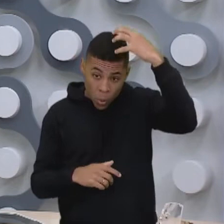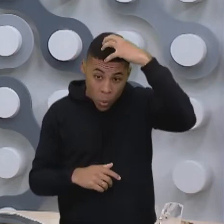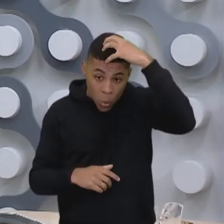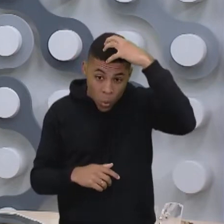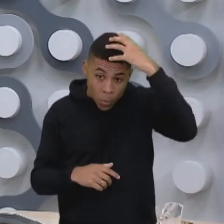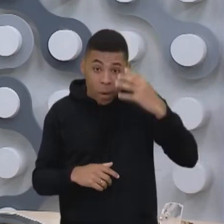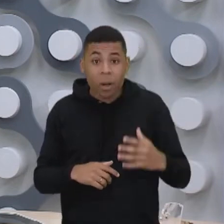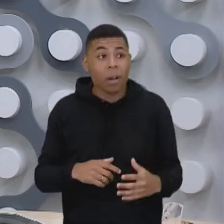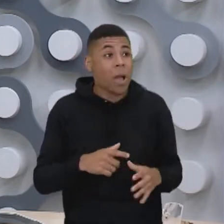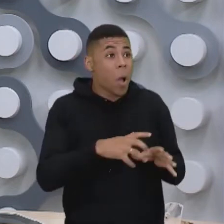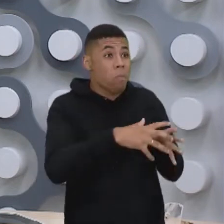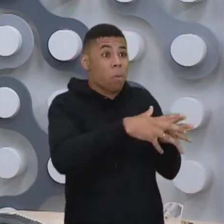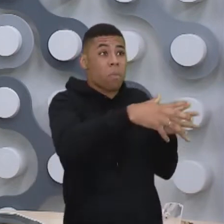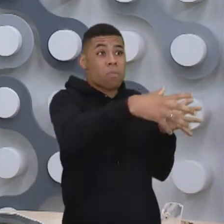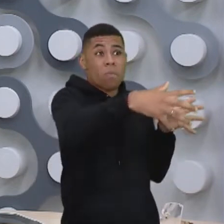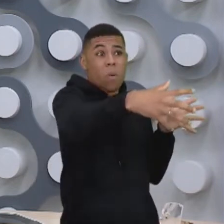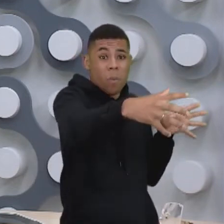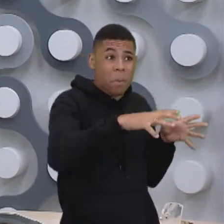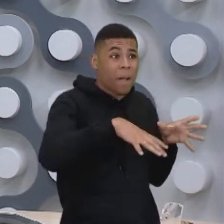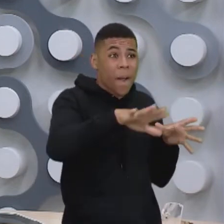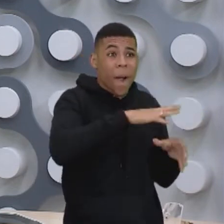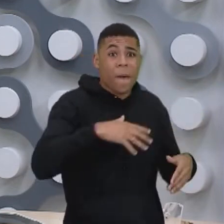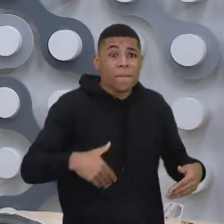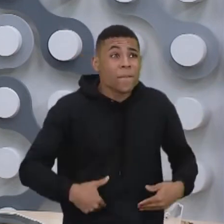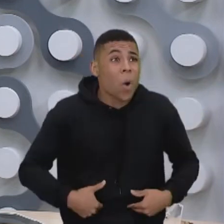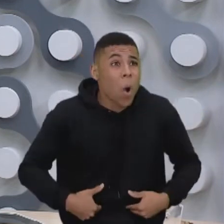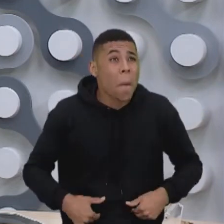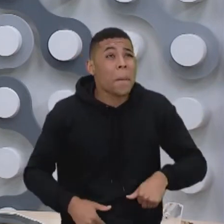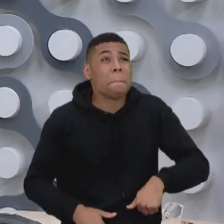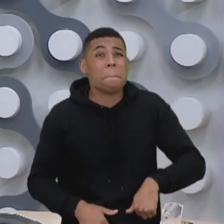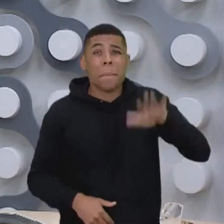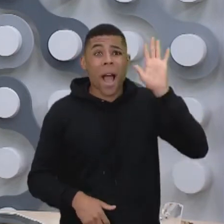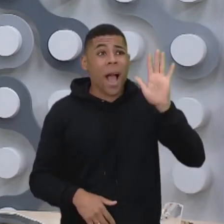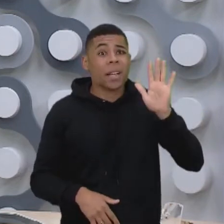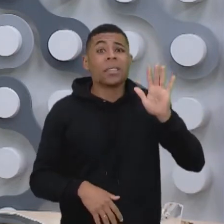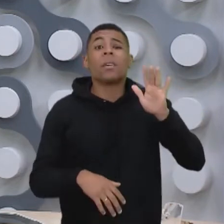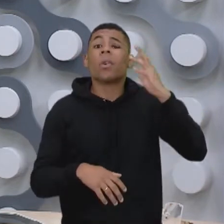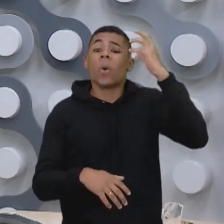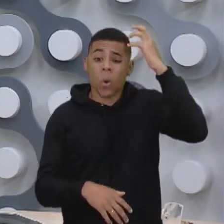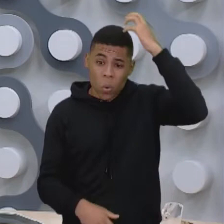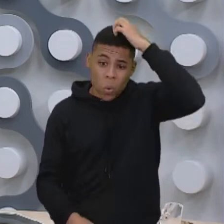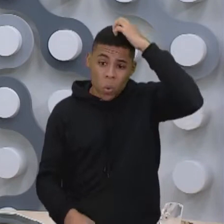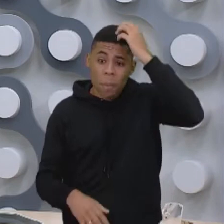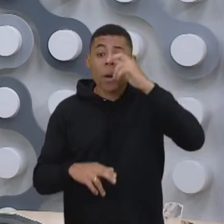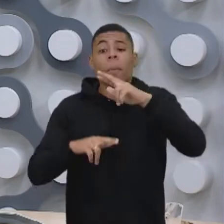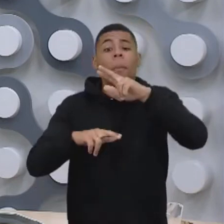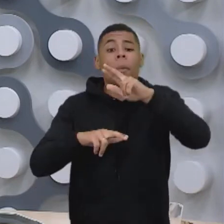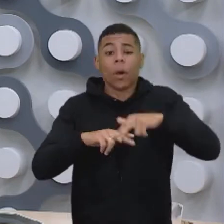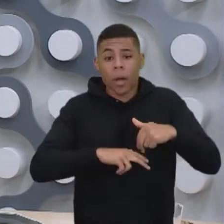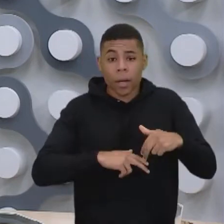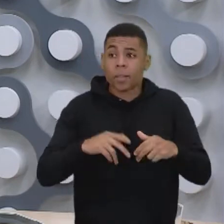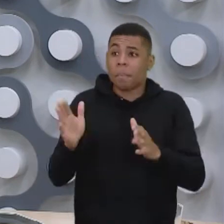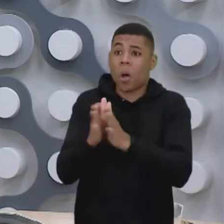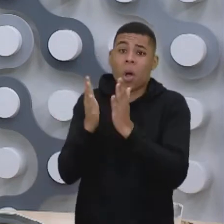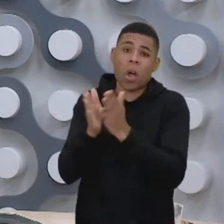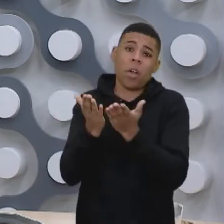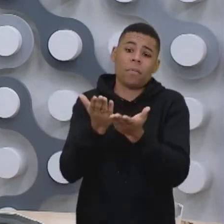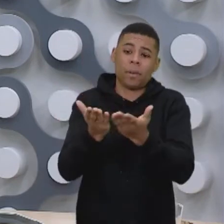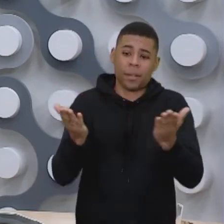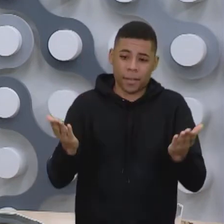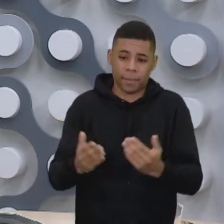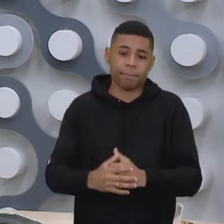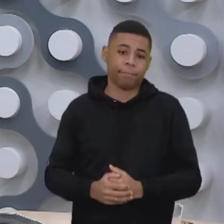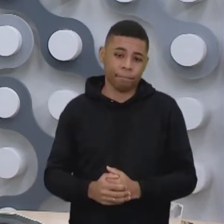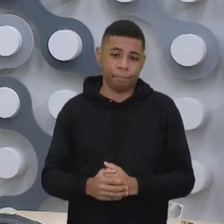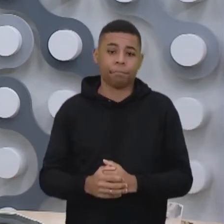da probabilidade de fome, né, ou seja, da fome num futuro próximo a ele, seria por causa dos pobres, né, porque